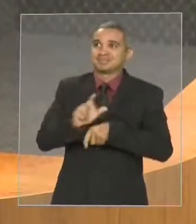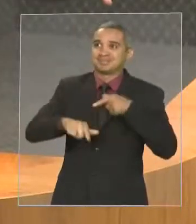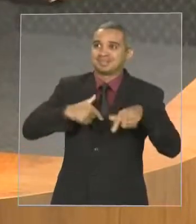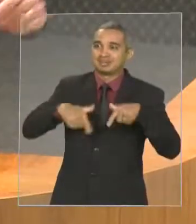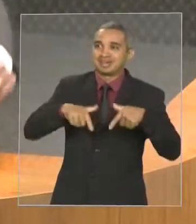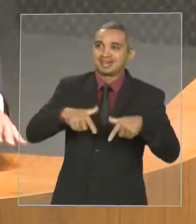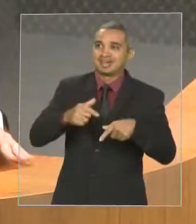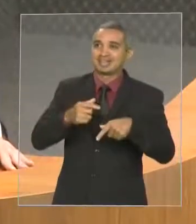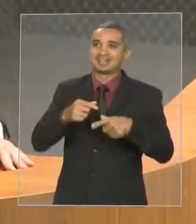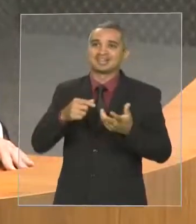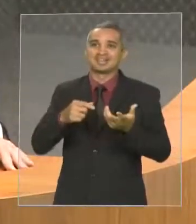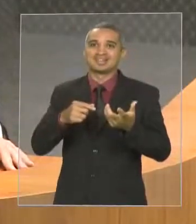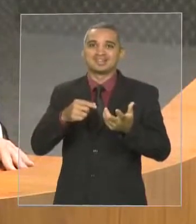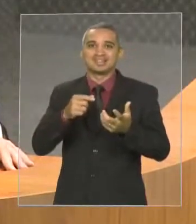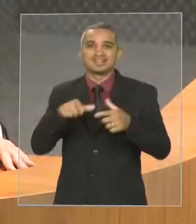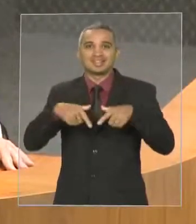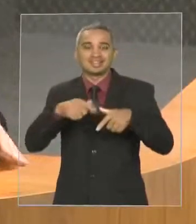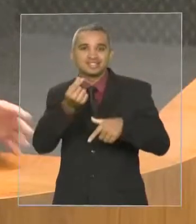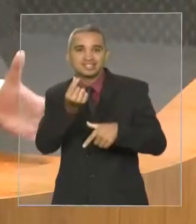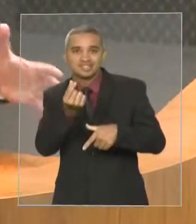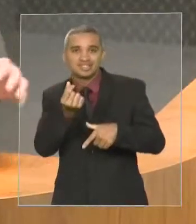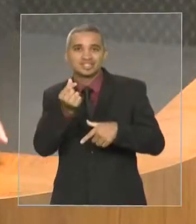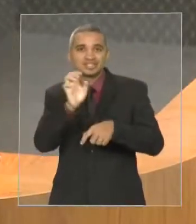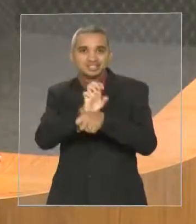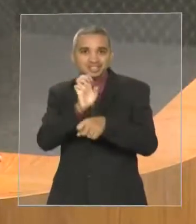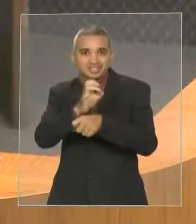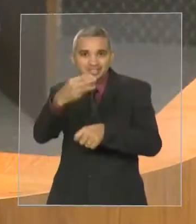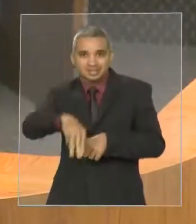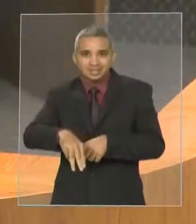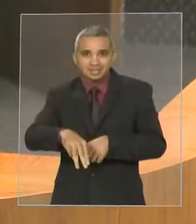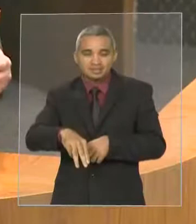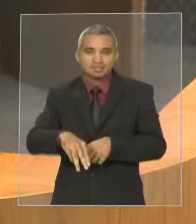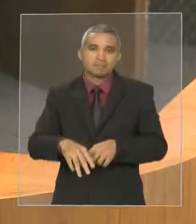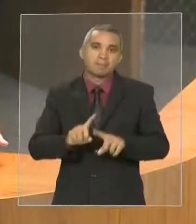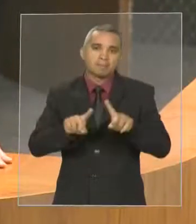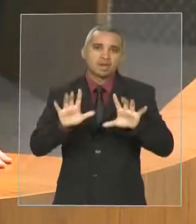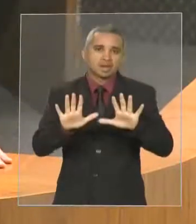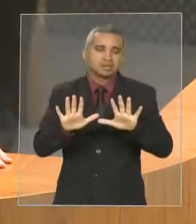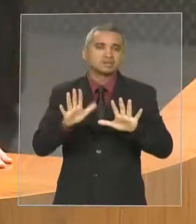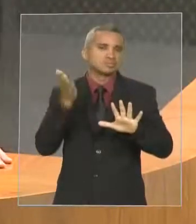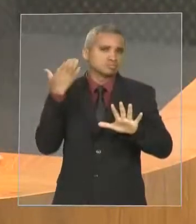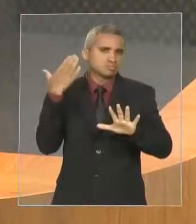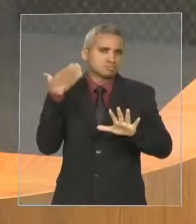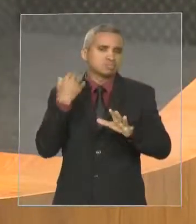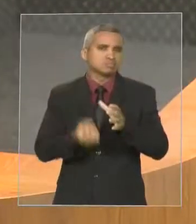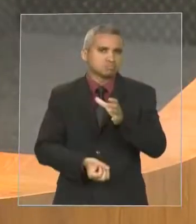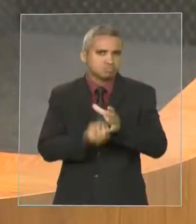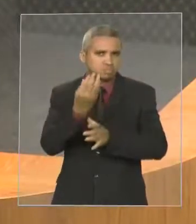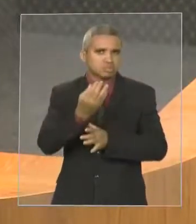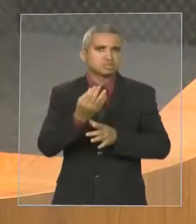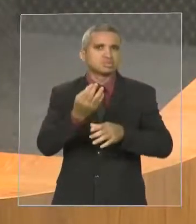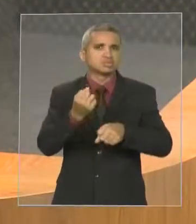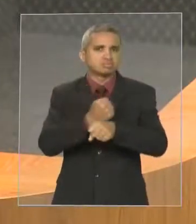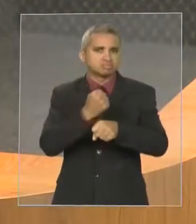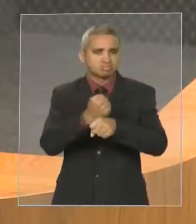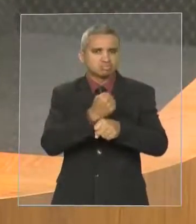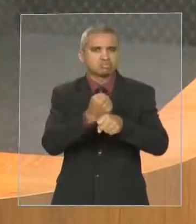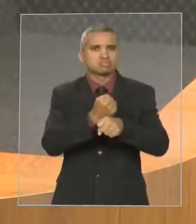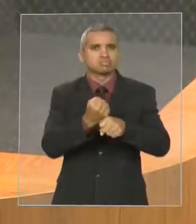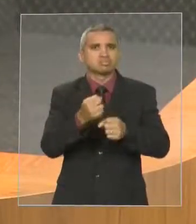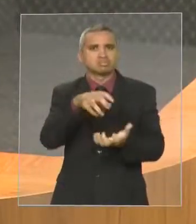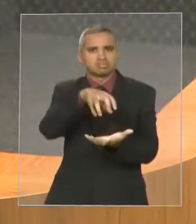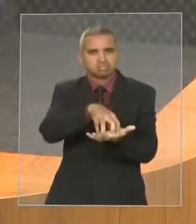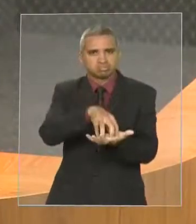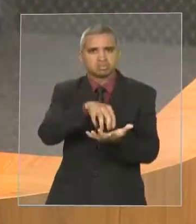mais imposto para o Estado. E, de fato, a Alcoa se instalou aqui, consumia, deputada Graça Paz, em um